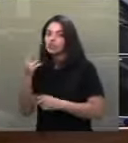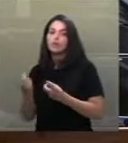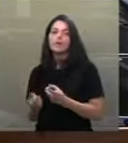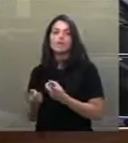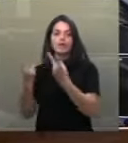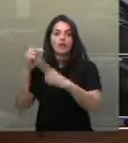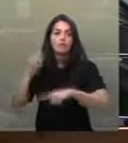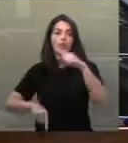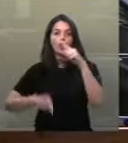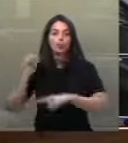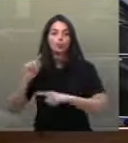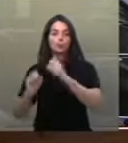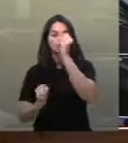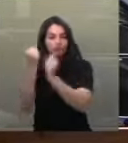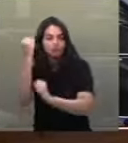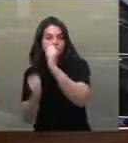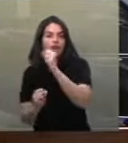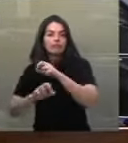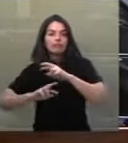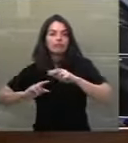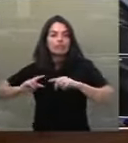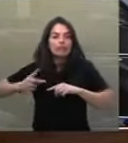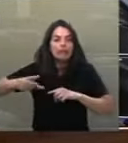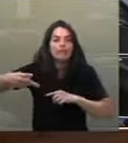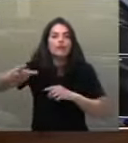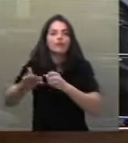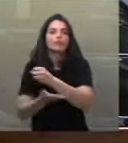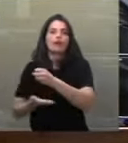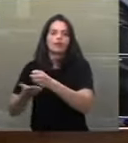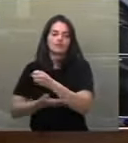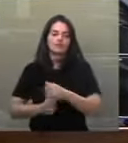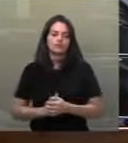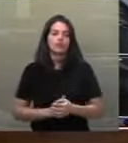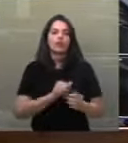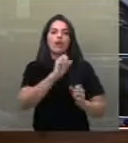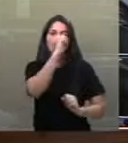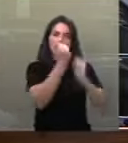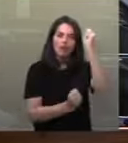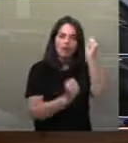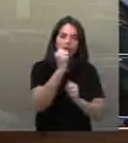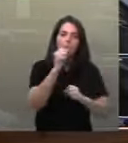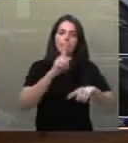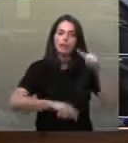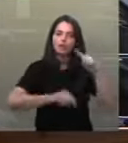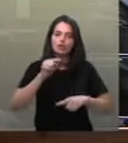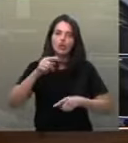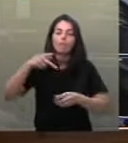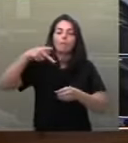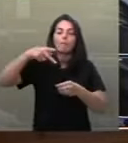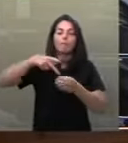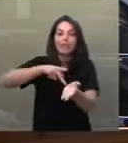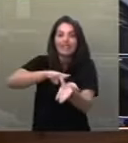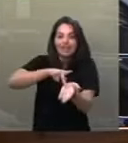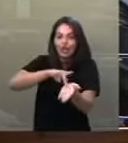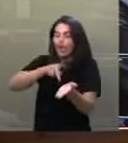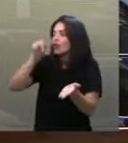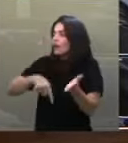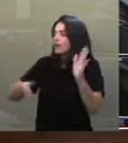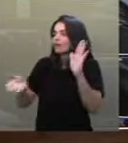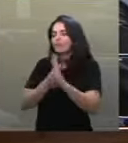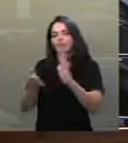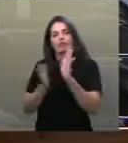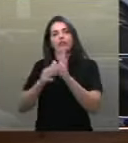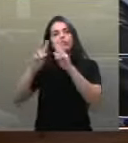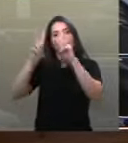produtos e derivados básicos. Conclui-se, por conseguinte, que a produção, refinação, exportação e importação de petróleo são matérias que